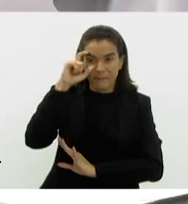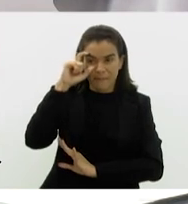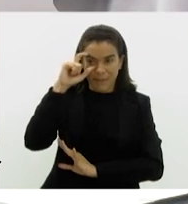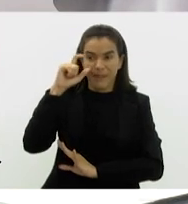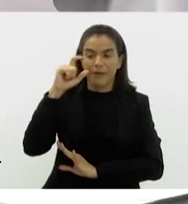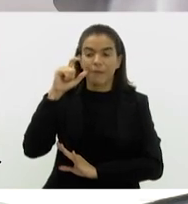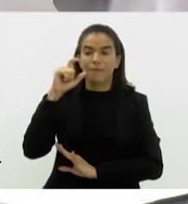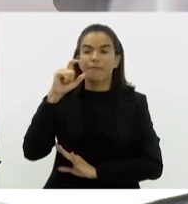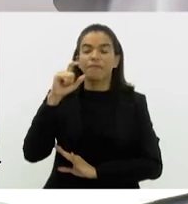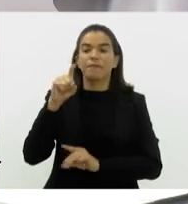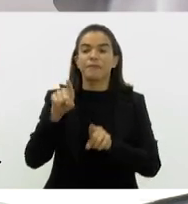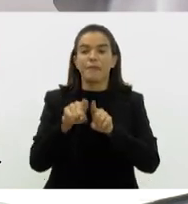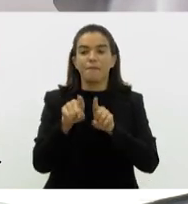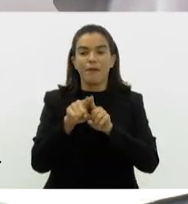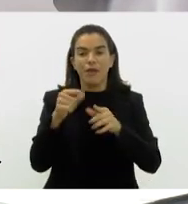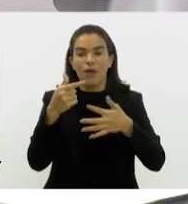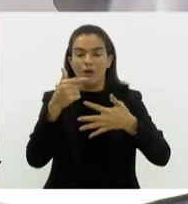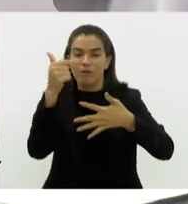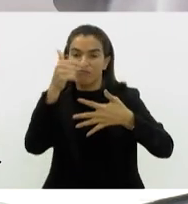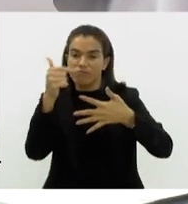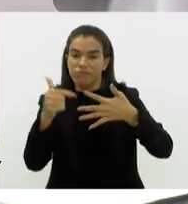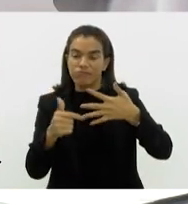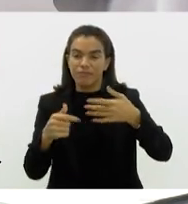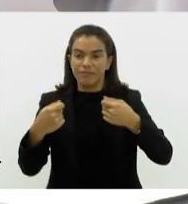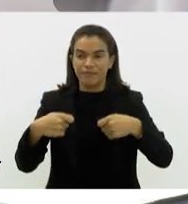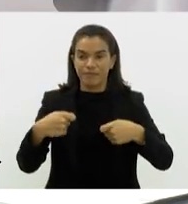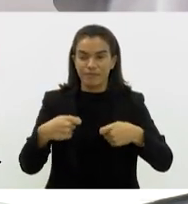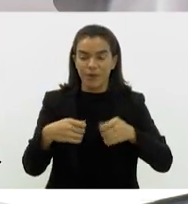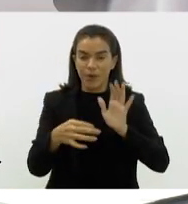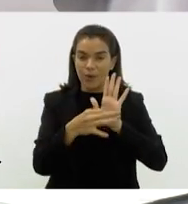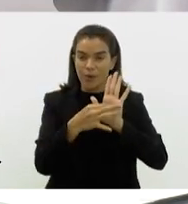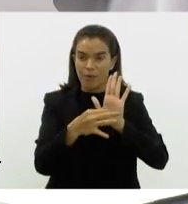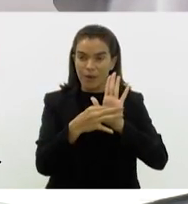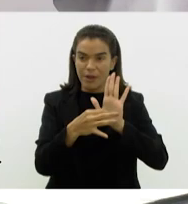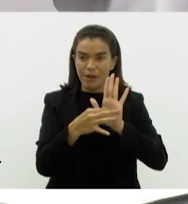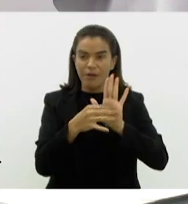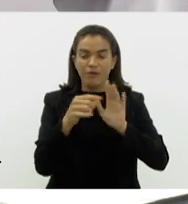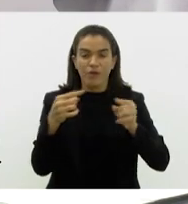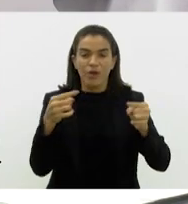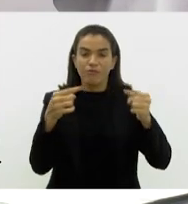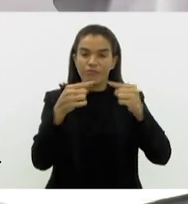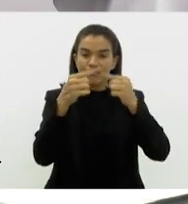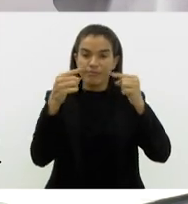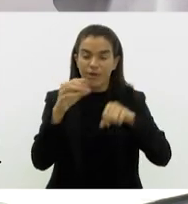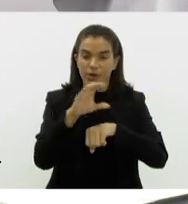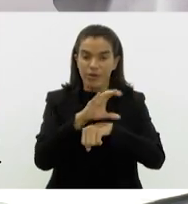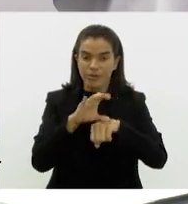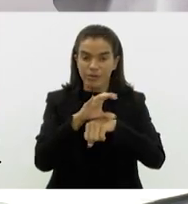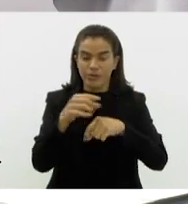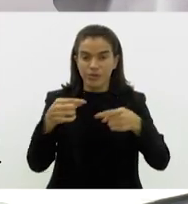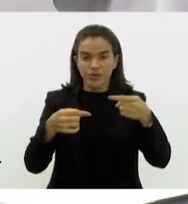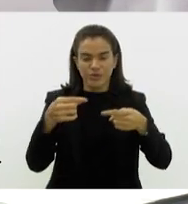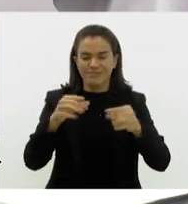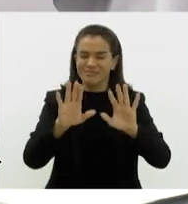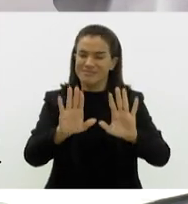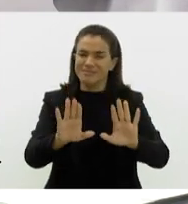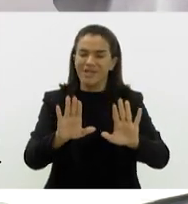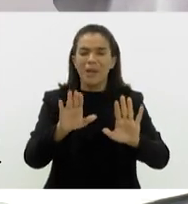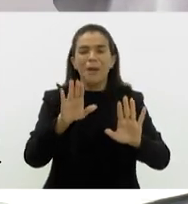Lei Maria da Penha e da outras providências. O parecer foi pela constitucionalidade em discussão.